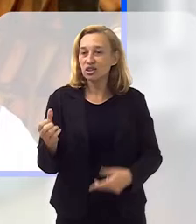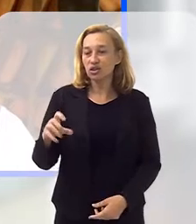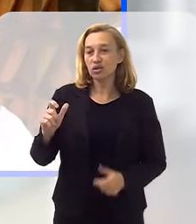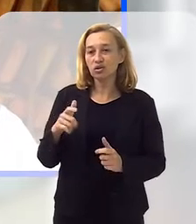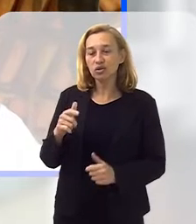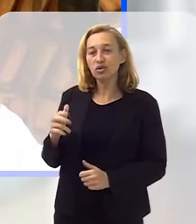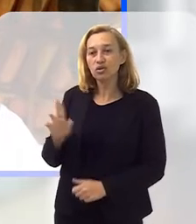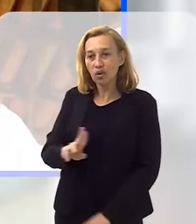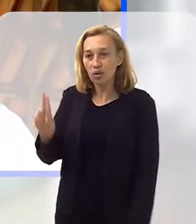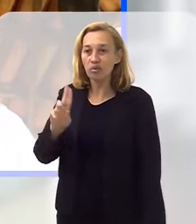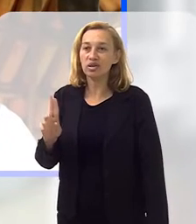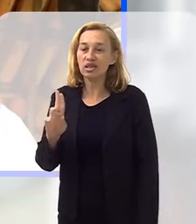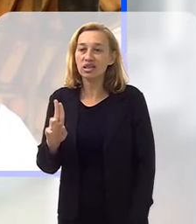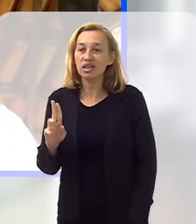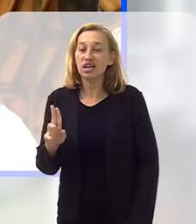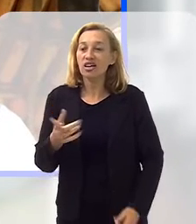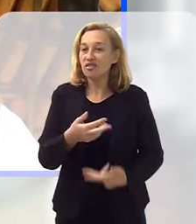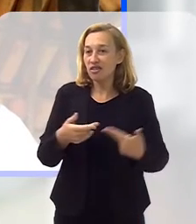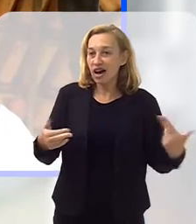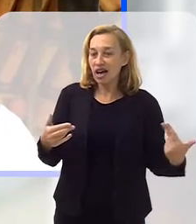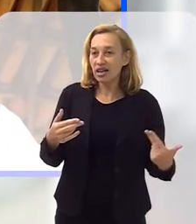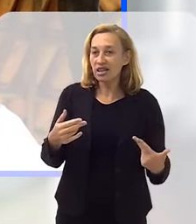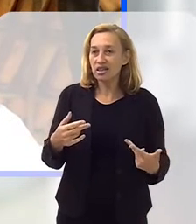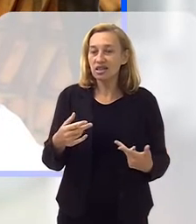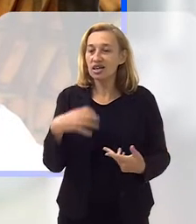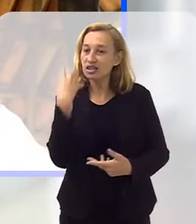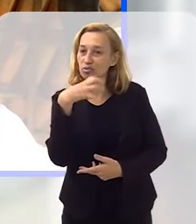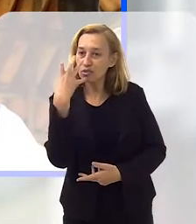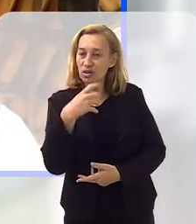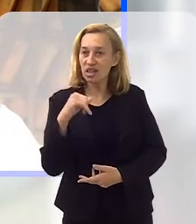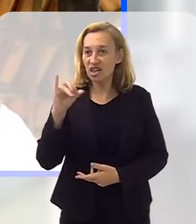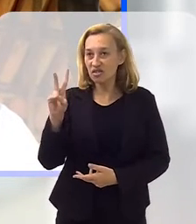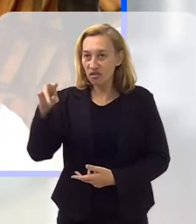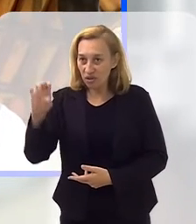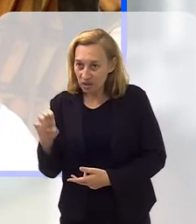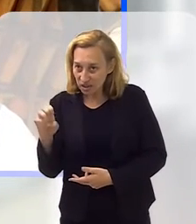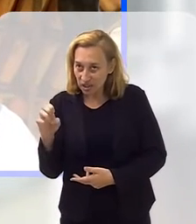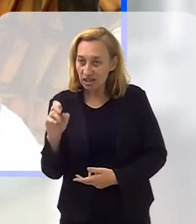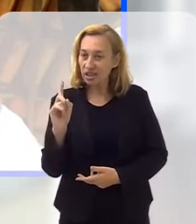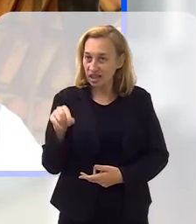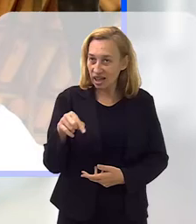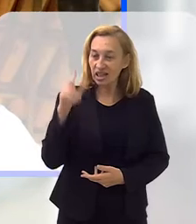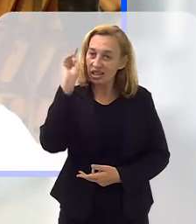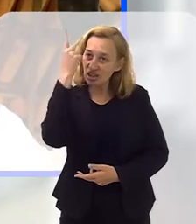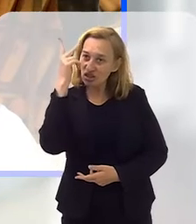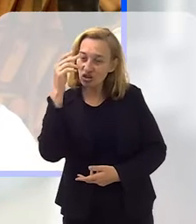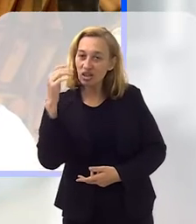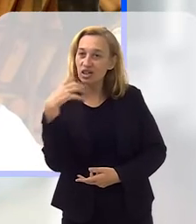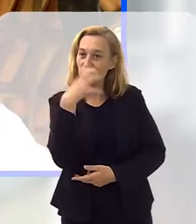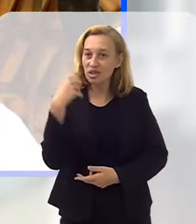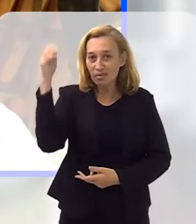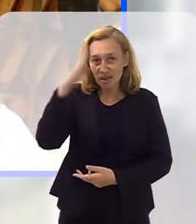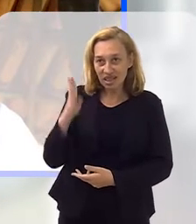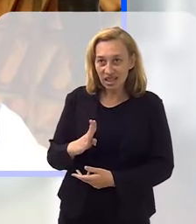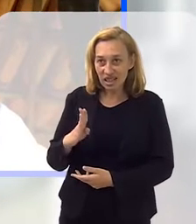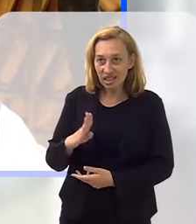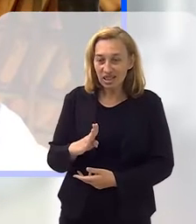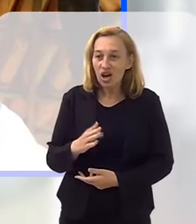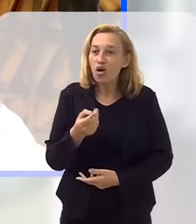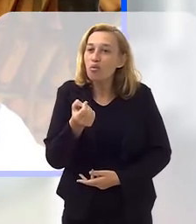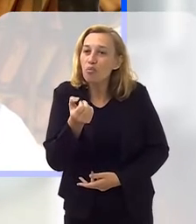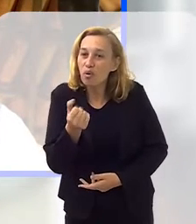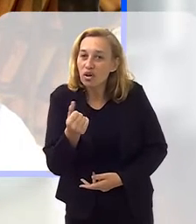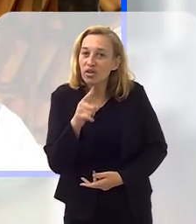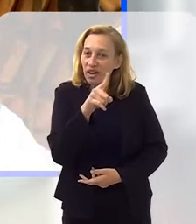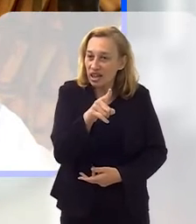Então, muito da melodia da Dona Ivone, né, que muita gente diz que Dona Ivone foi uma das maiores melodistas da história da música brasileira,